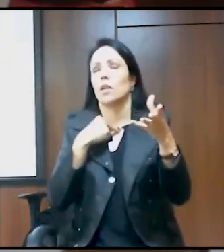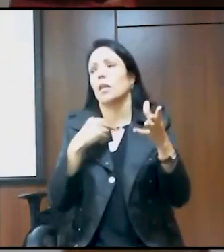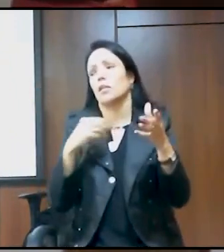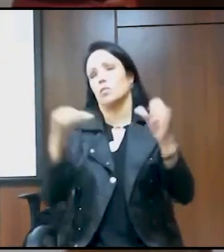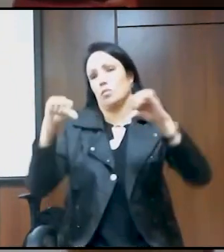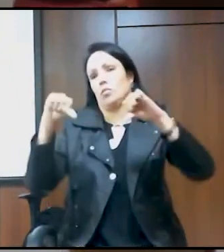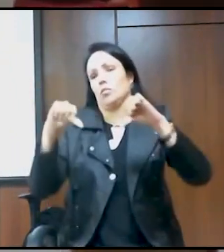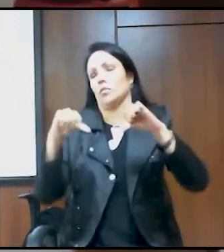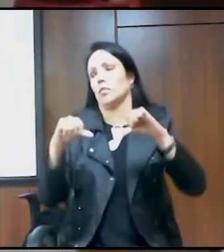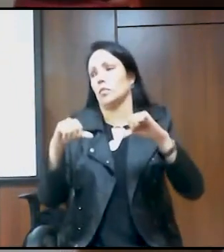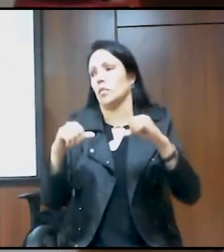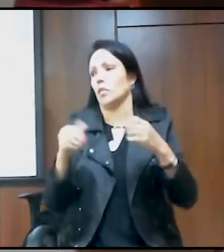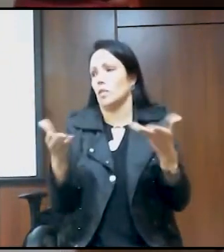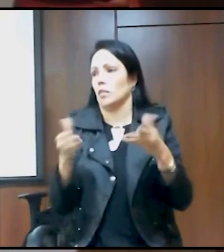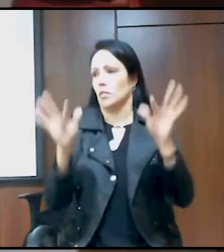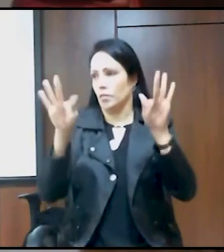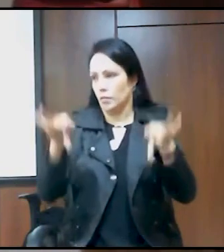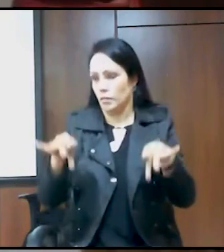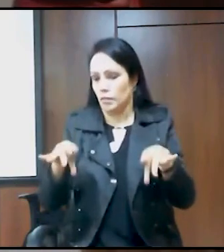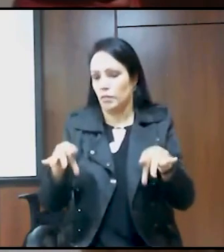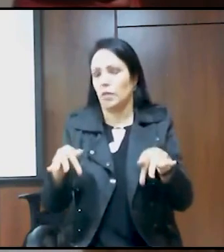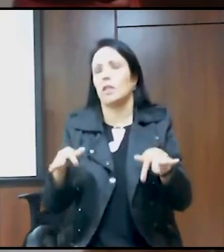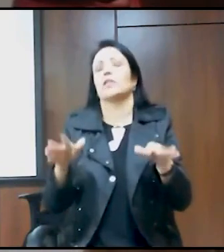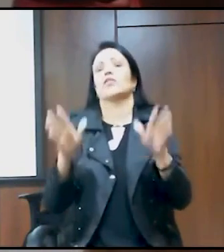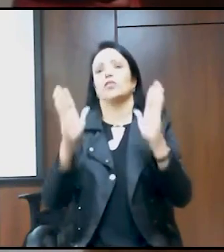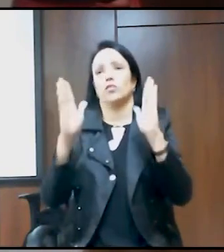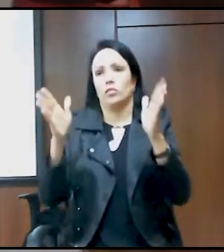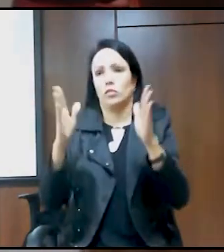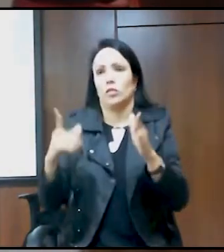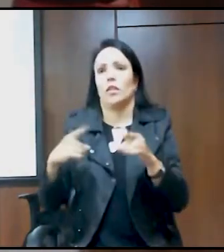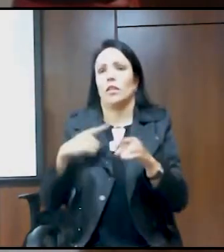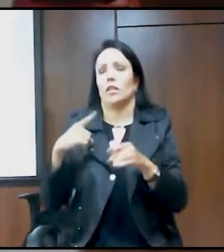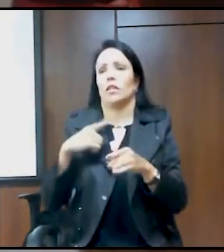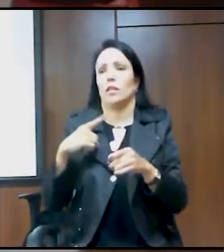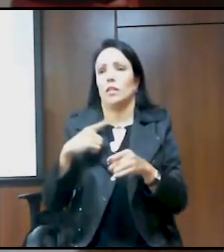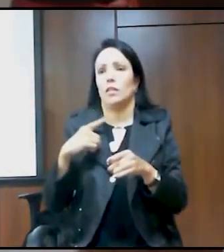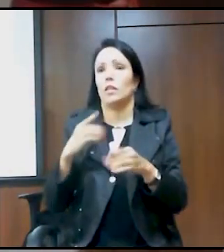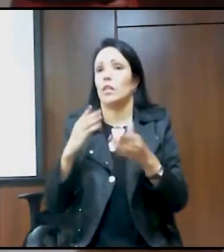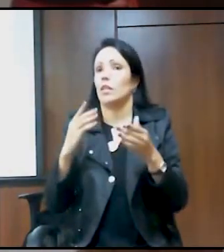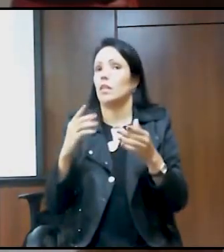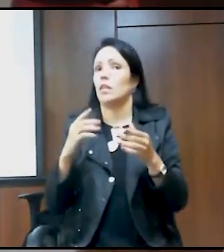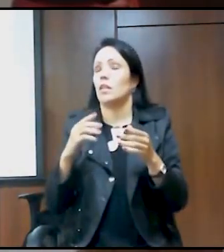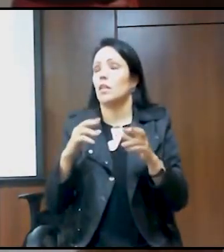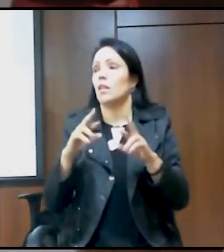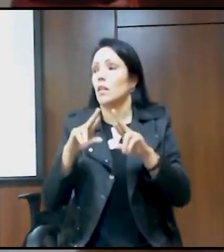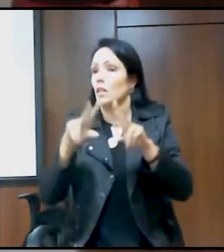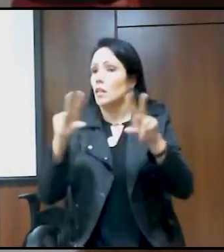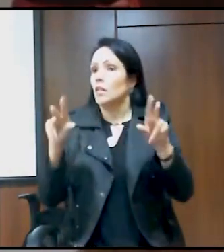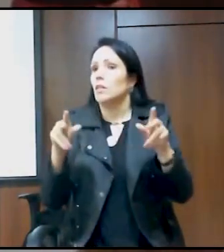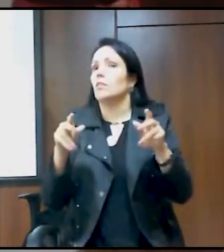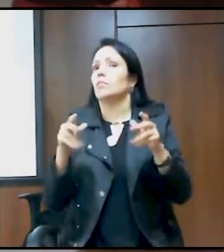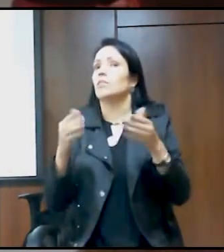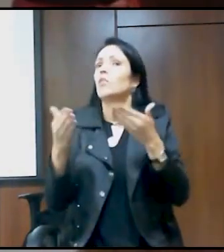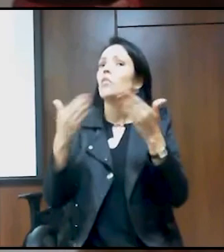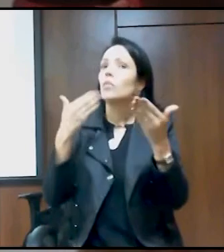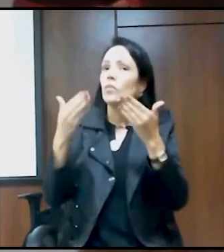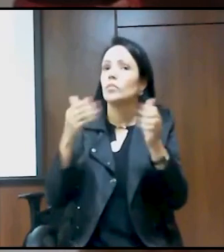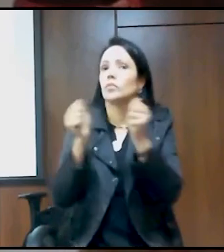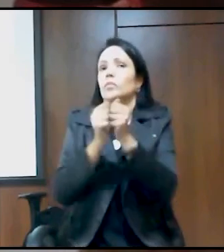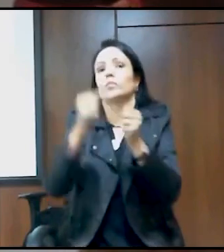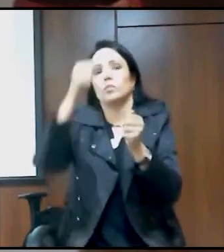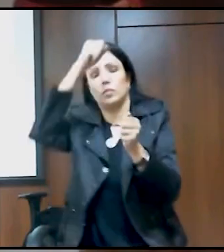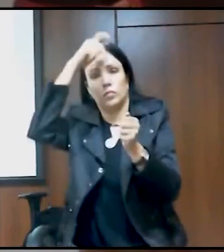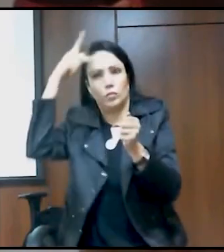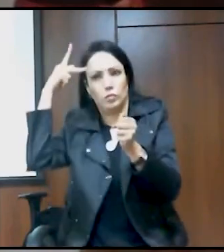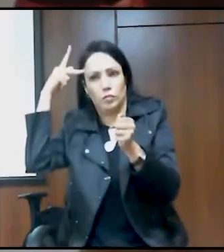mesmo, ele já está, isso é uma informação nova, já está sendo negociado com a Prefeitura de São